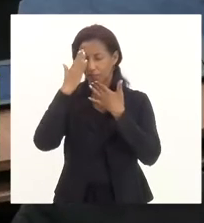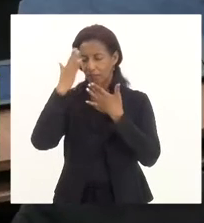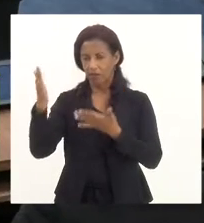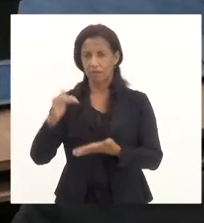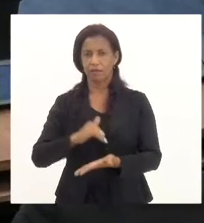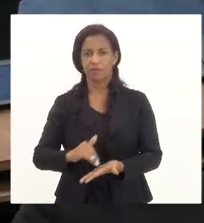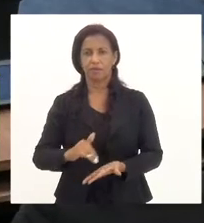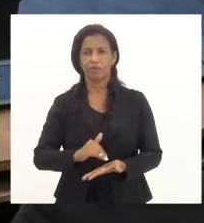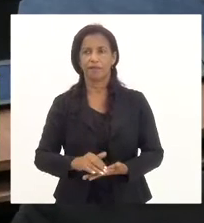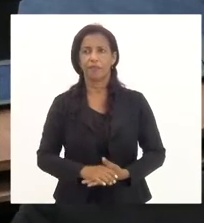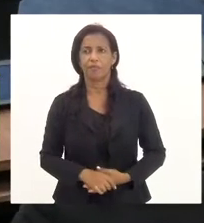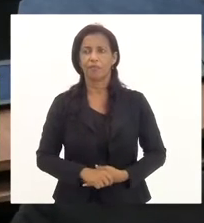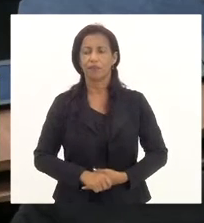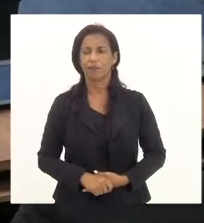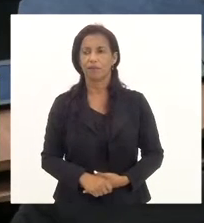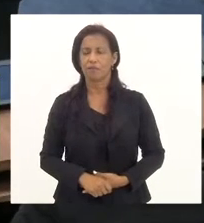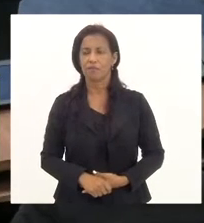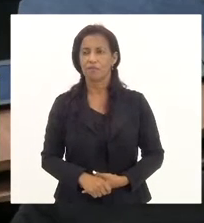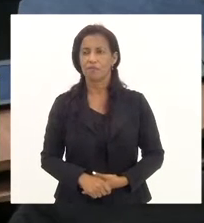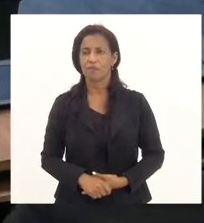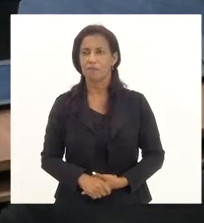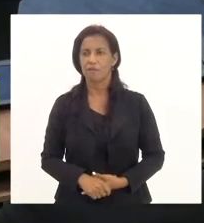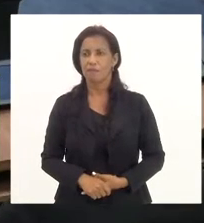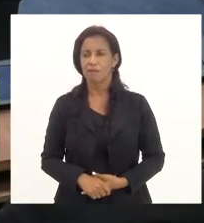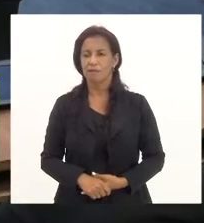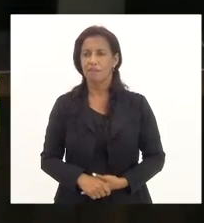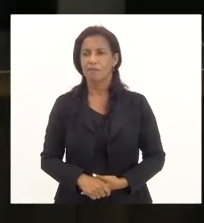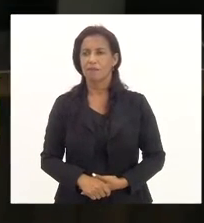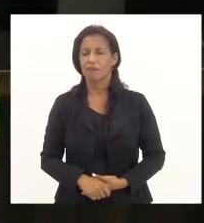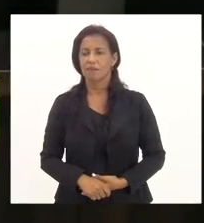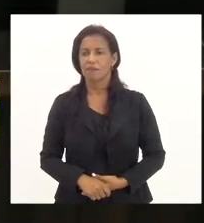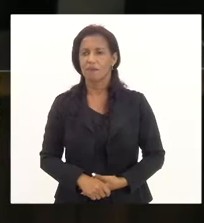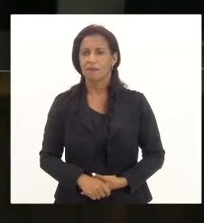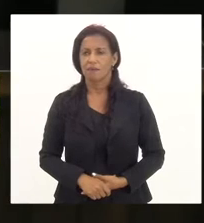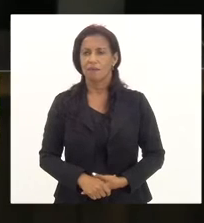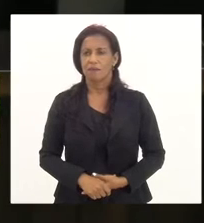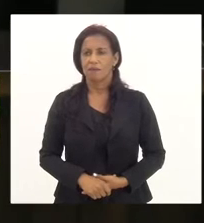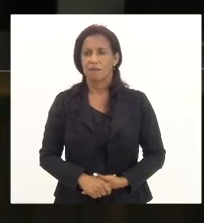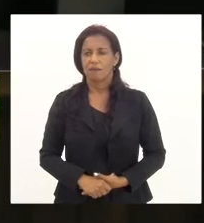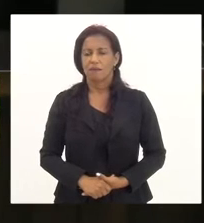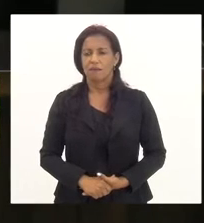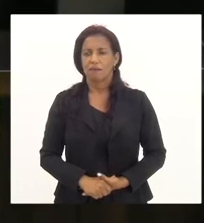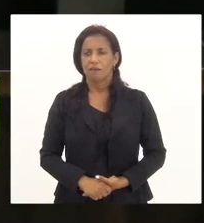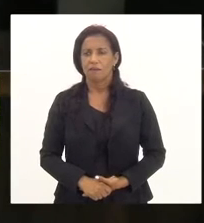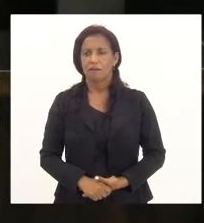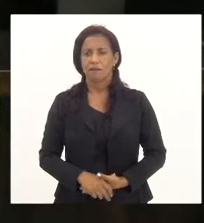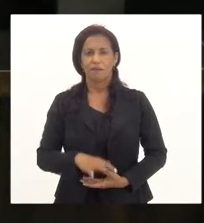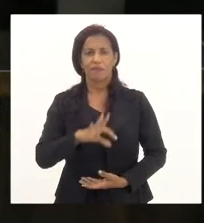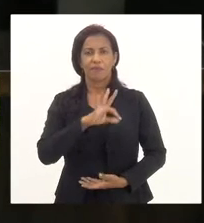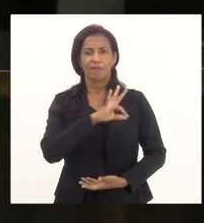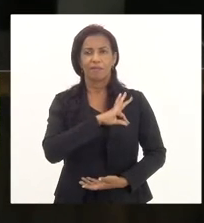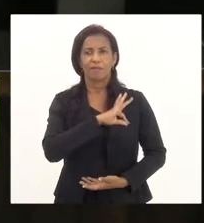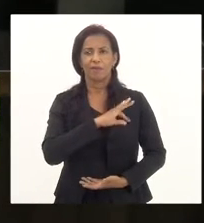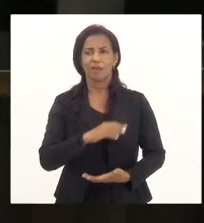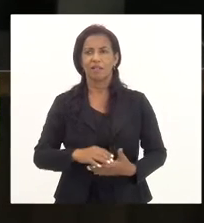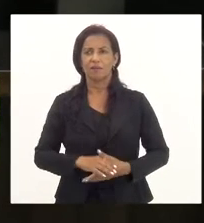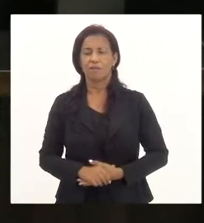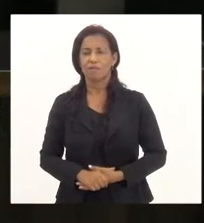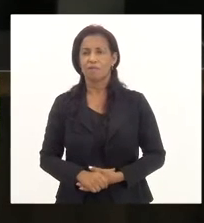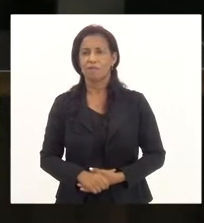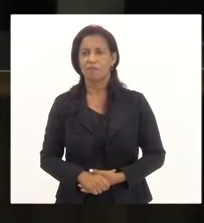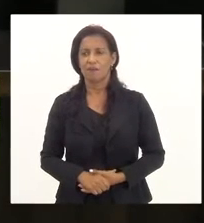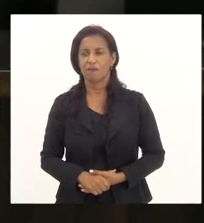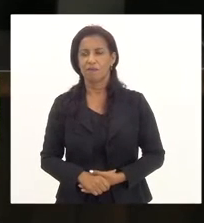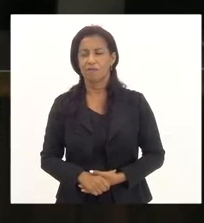secretário bom vamos uma nova rodada de três deputada Martha Rocha